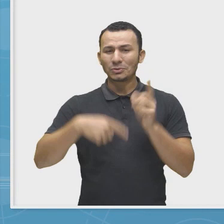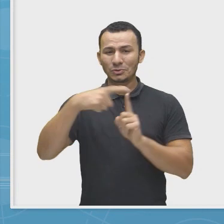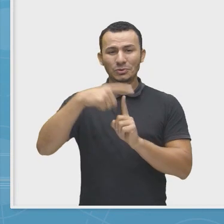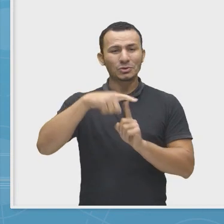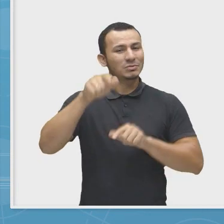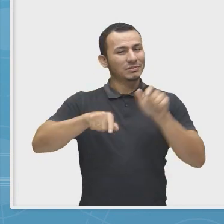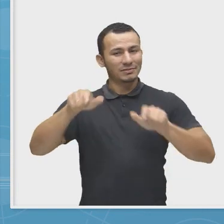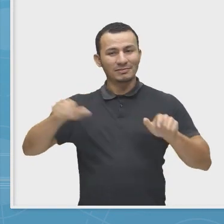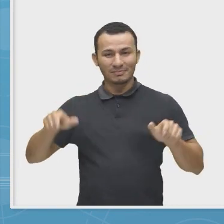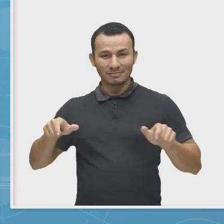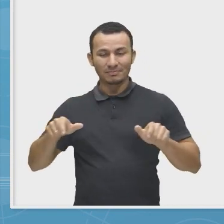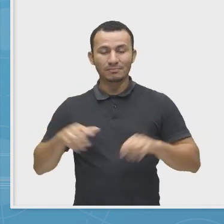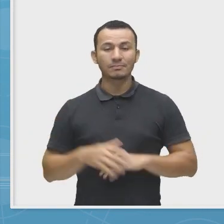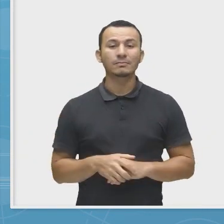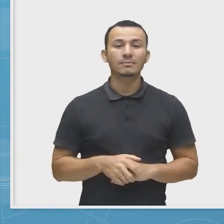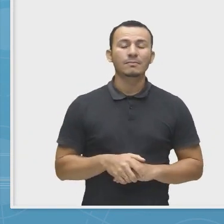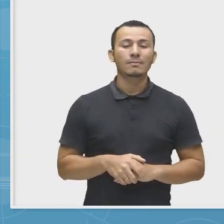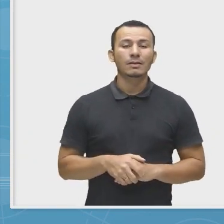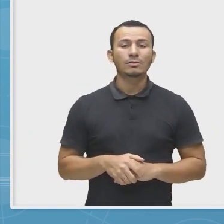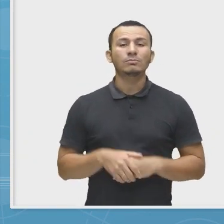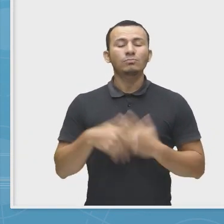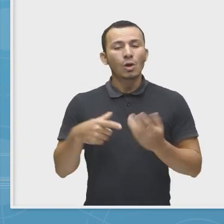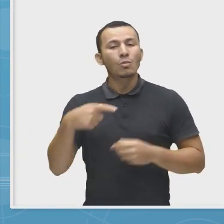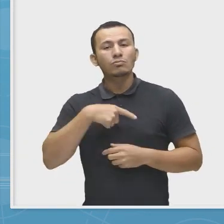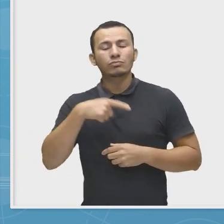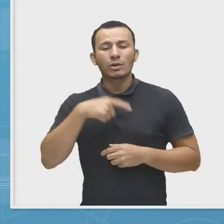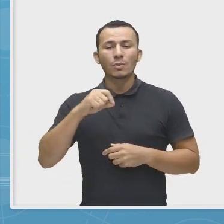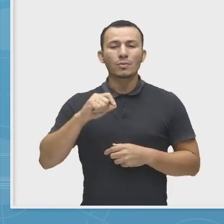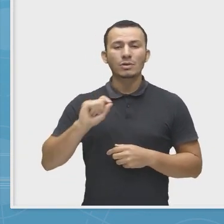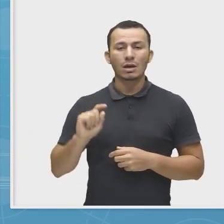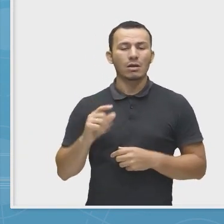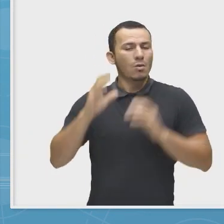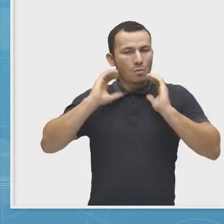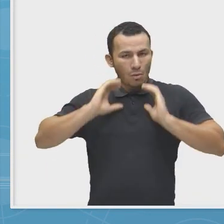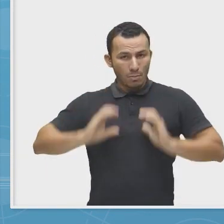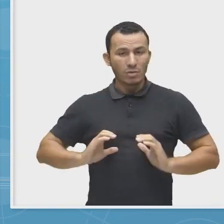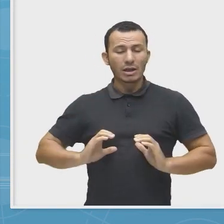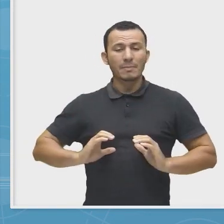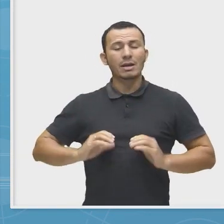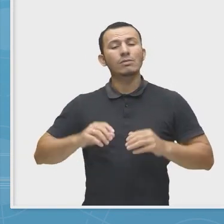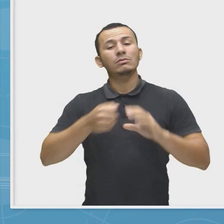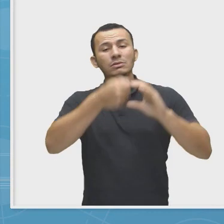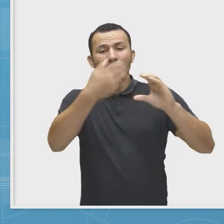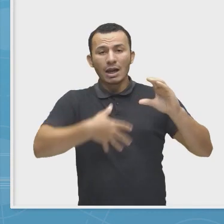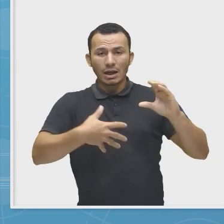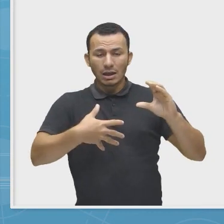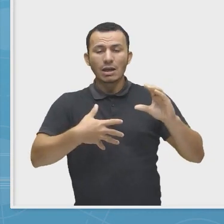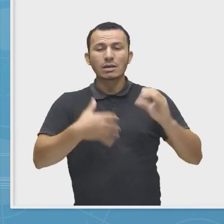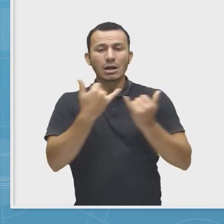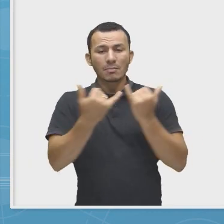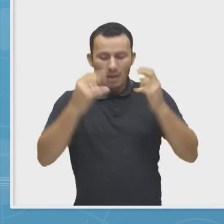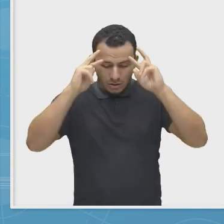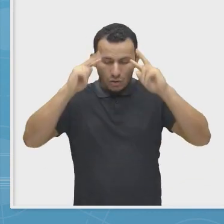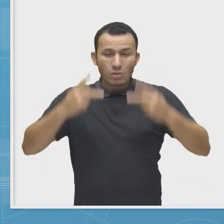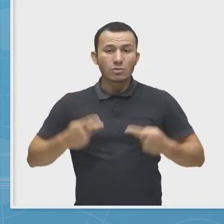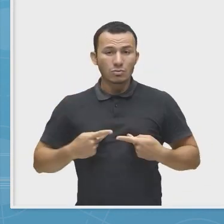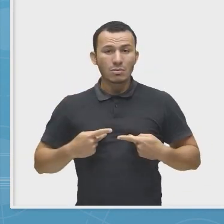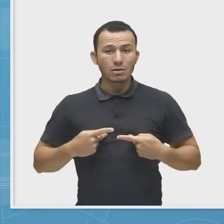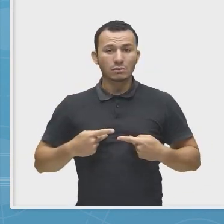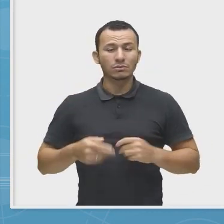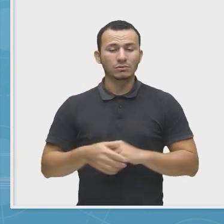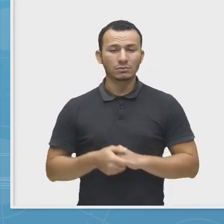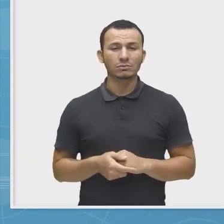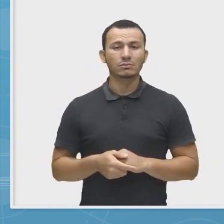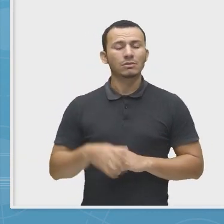diante. Então, você observe que eles assumem comportamentos e características de nós, seres humanos,